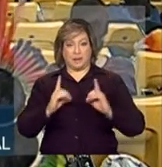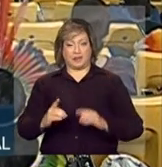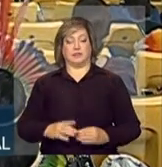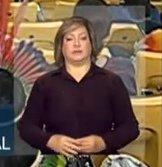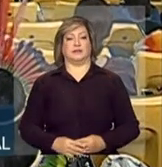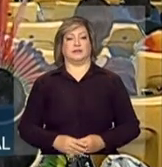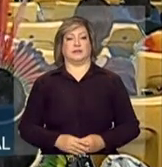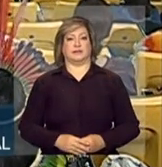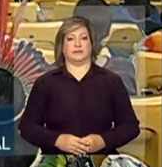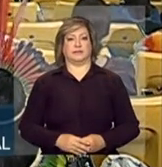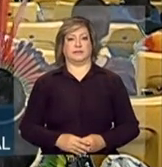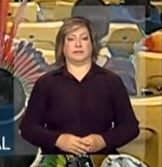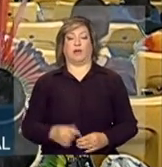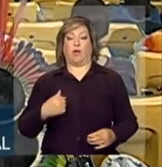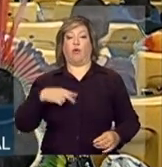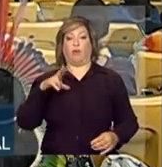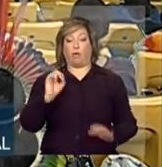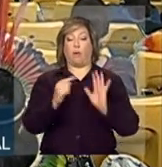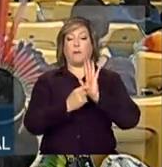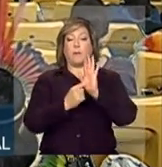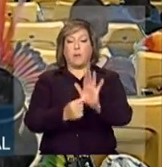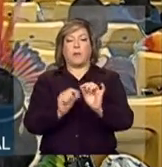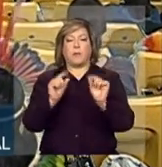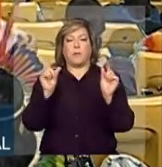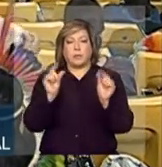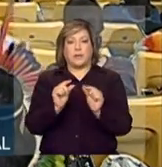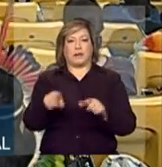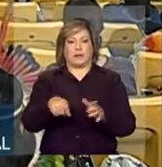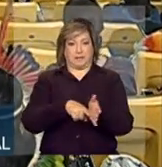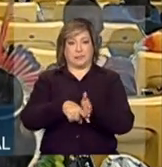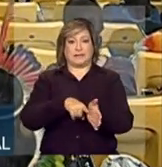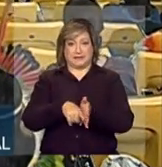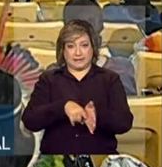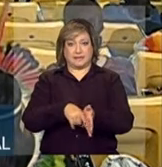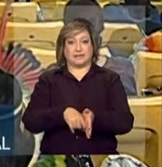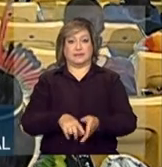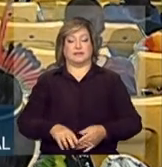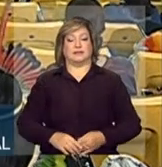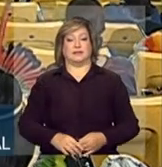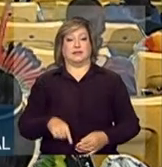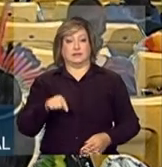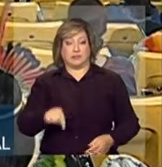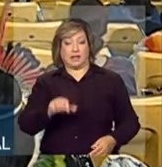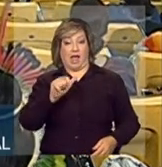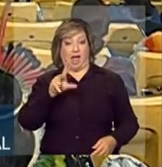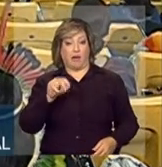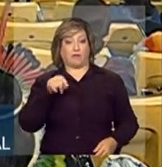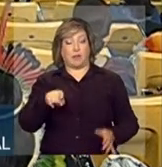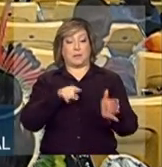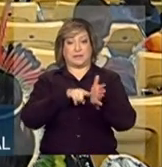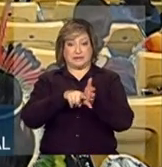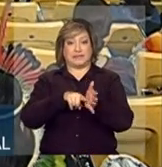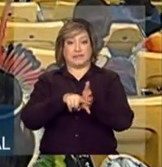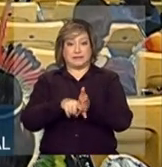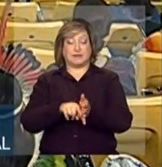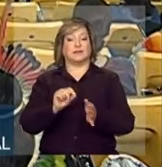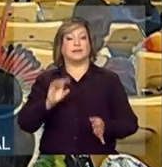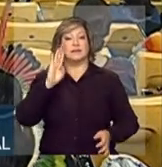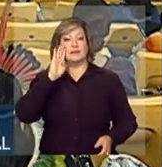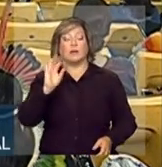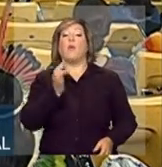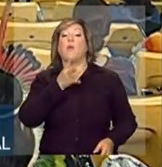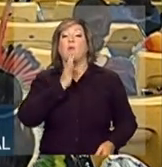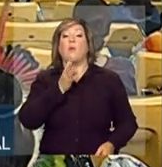Então, eu vou mostrar um pedacinho da pesquisa. O objetivo da pesquisa foi exatamente conhecer